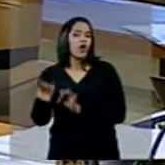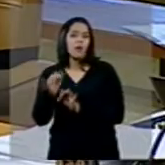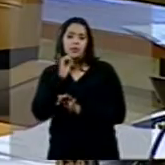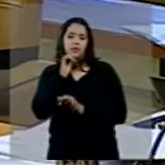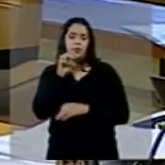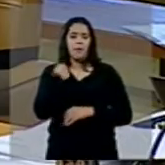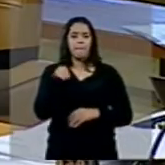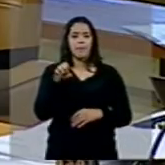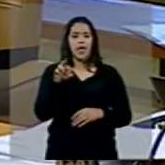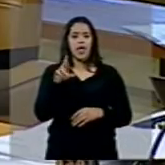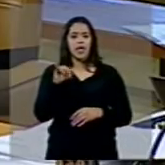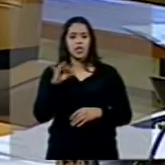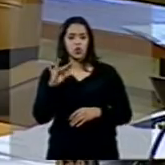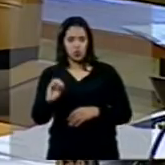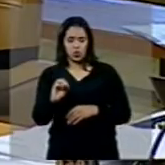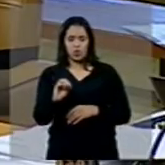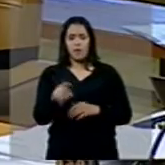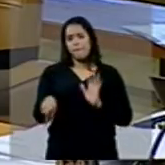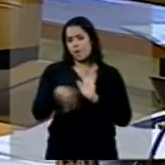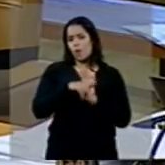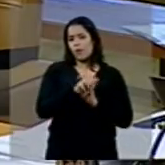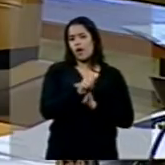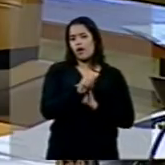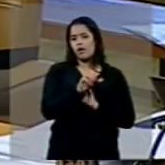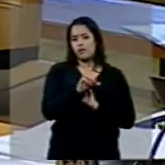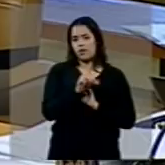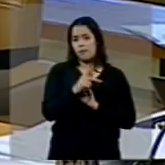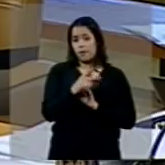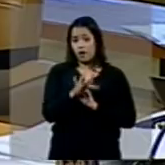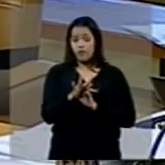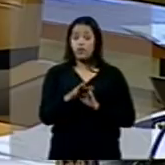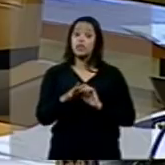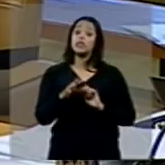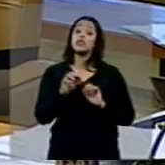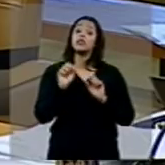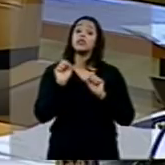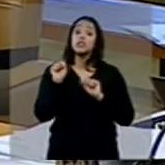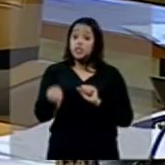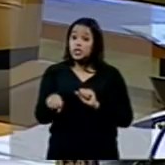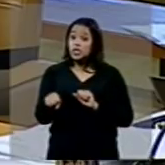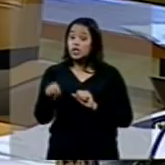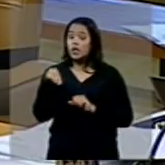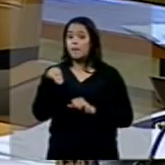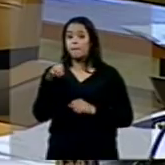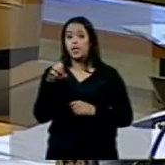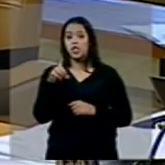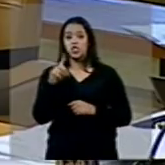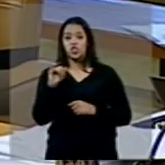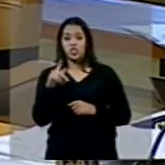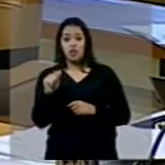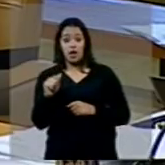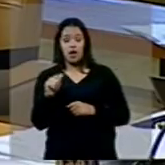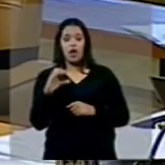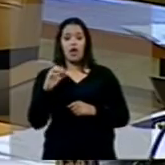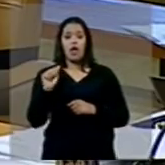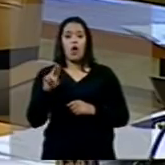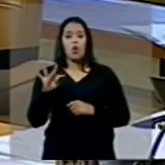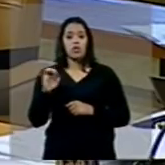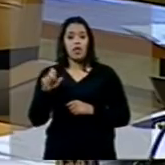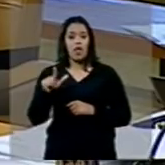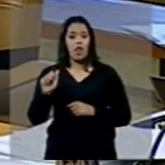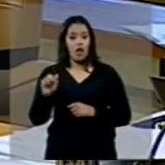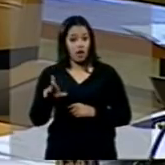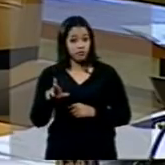mérito da DPF, e sim a medida cautelar, nada obstante, subscrevo